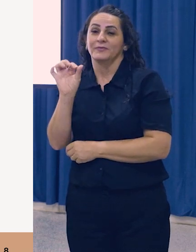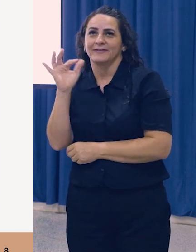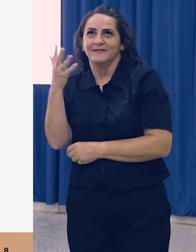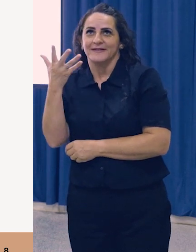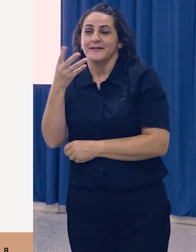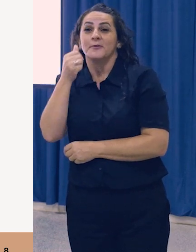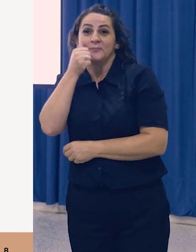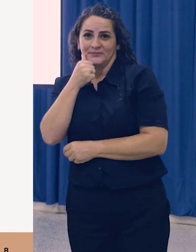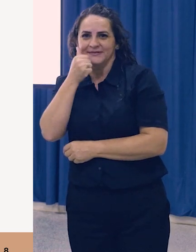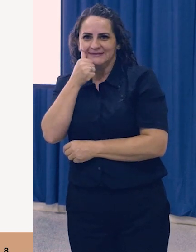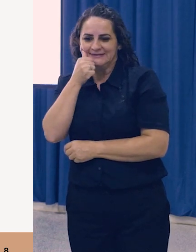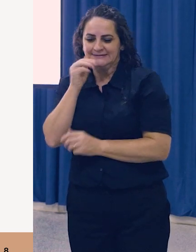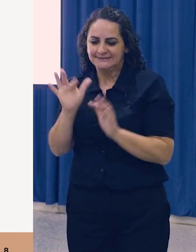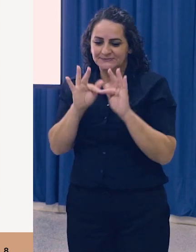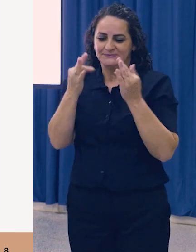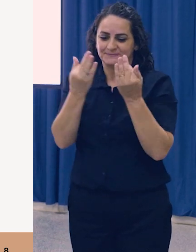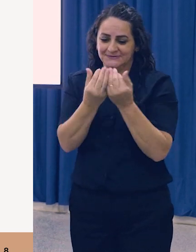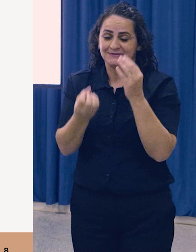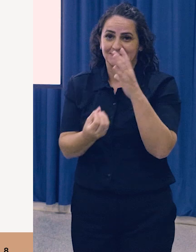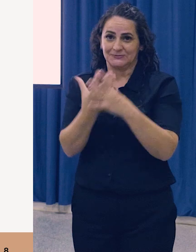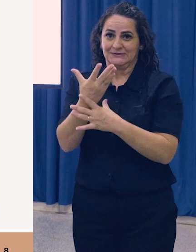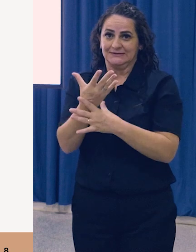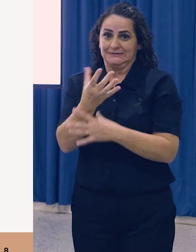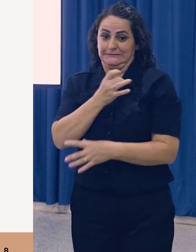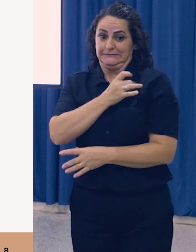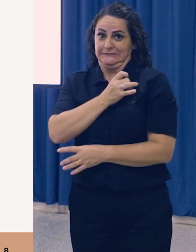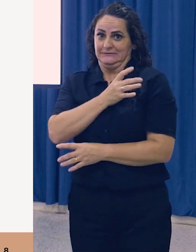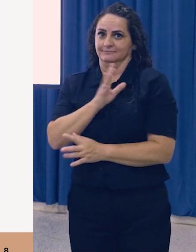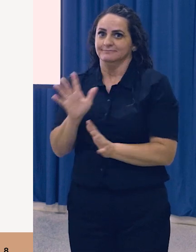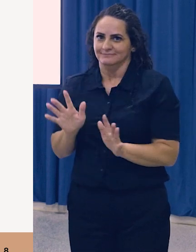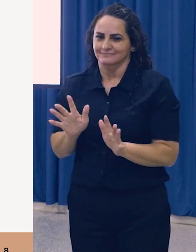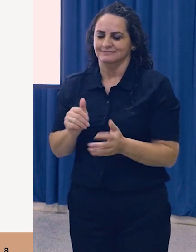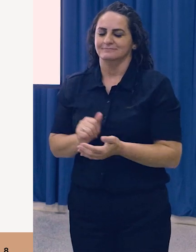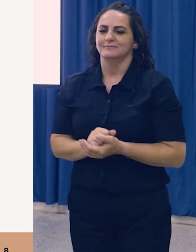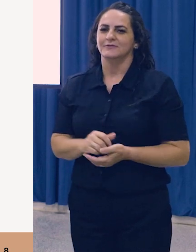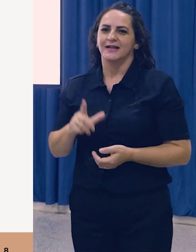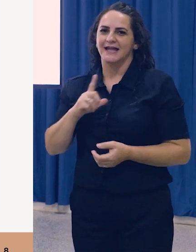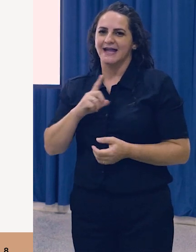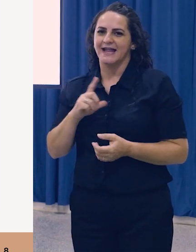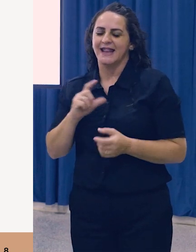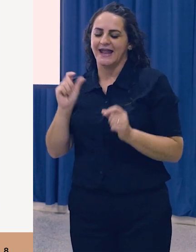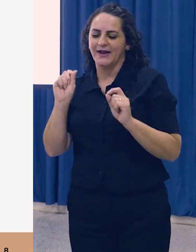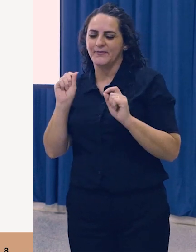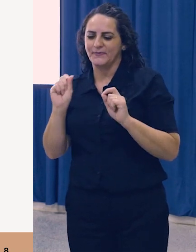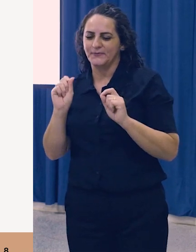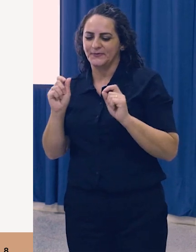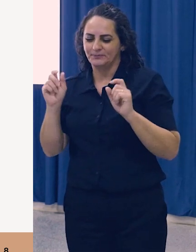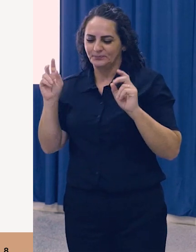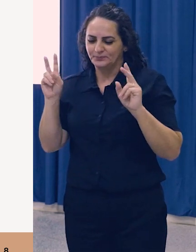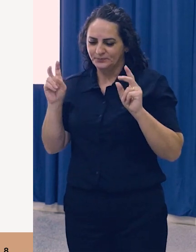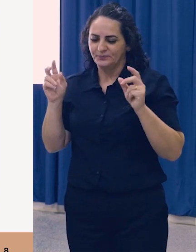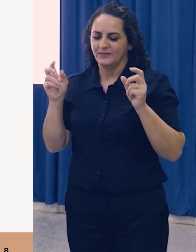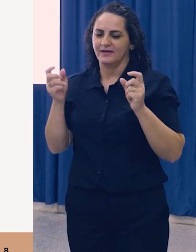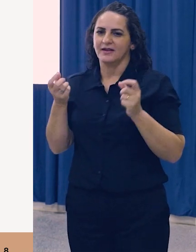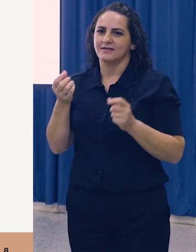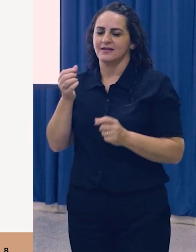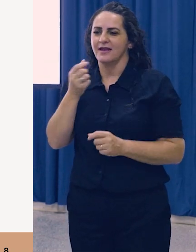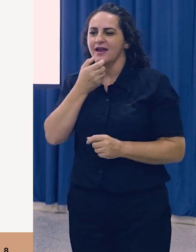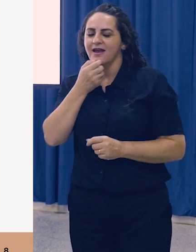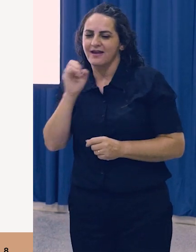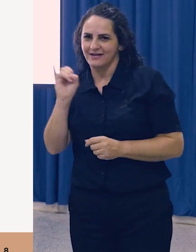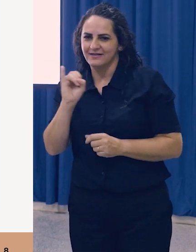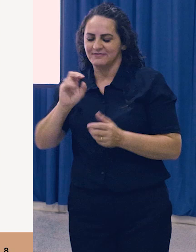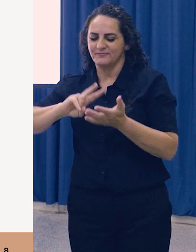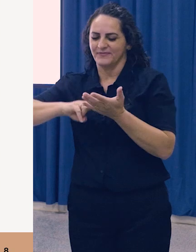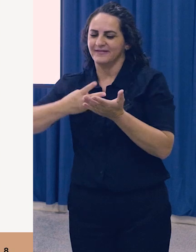várias coisas com a família dela, é um filme de terror. Tem as seguintes taglines em inglês, né, mas eu vou traduzir